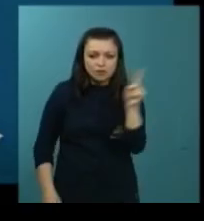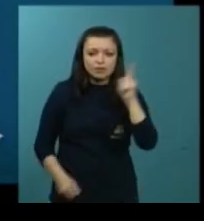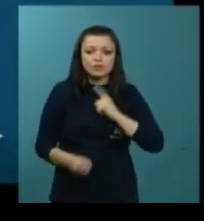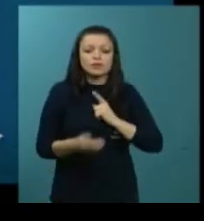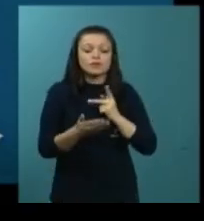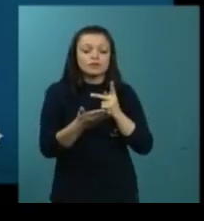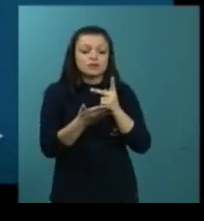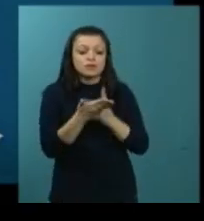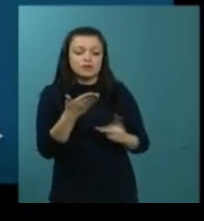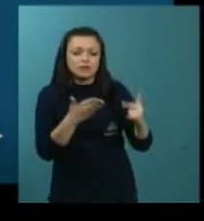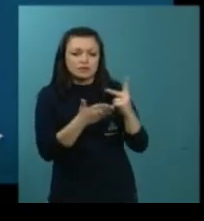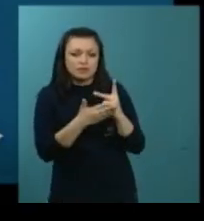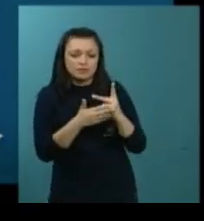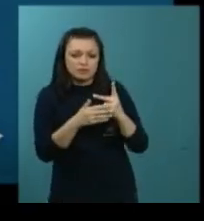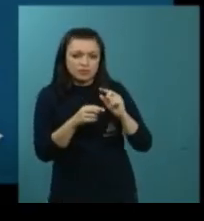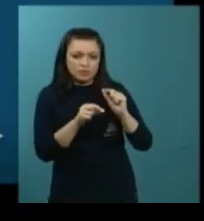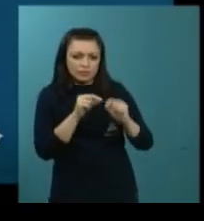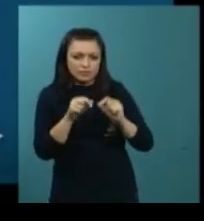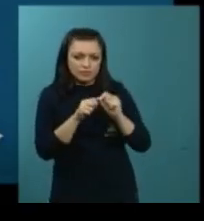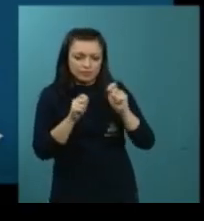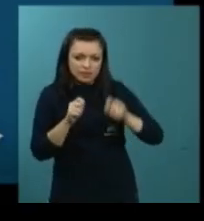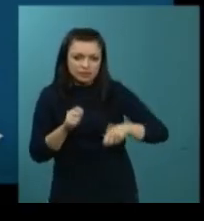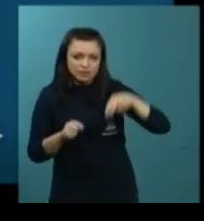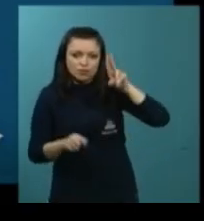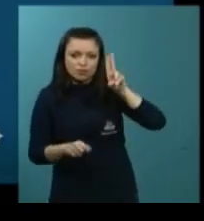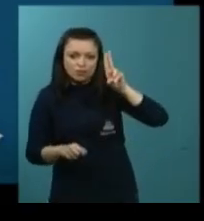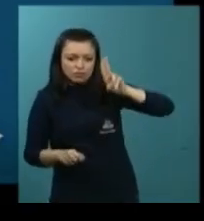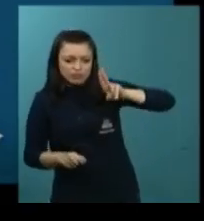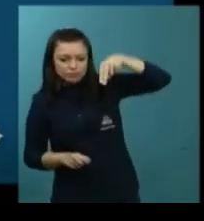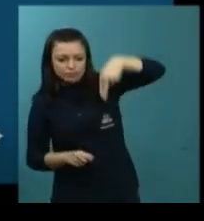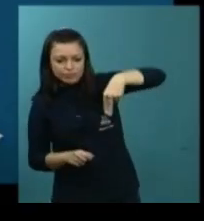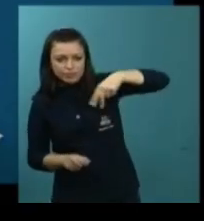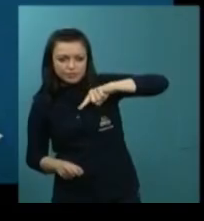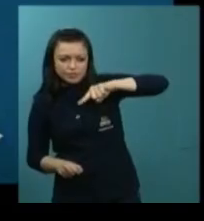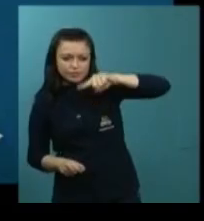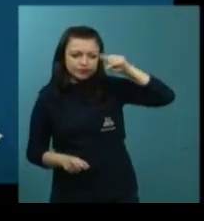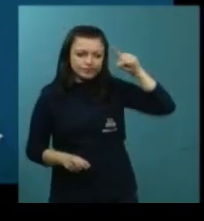que nos sugere uma letra U invertida